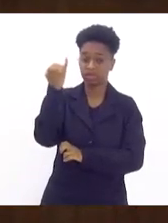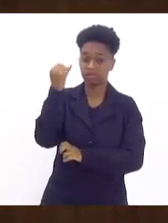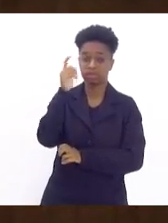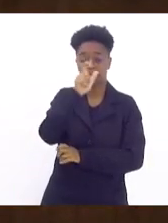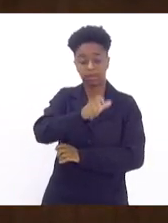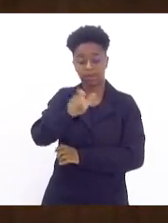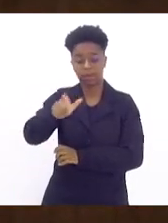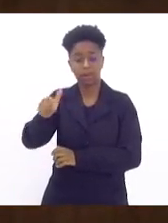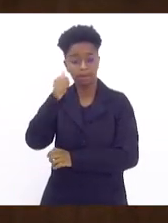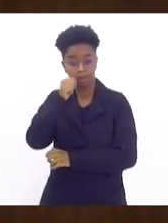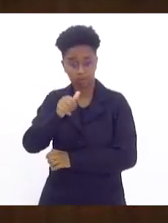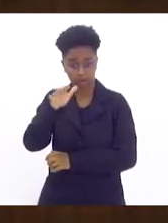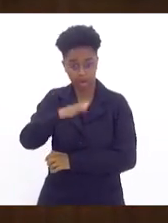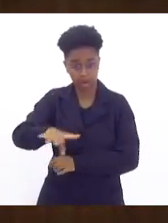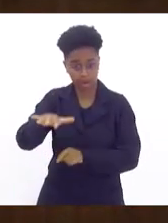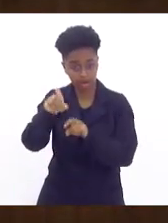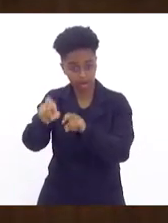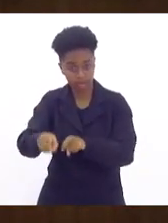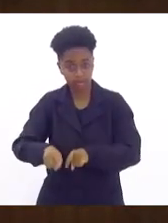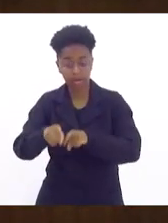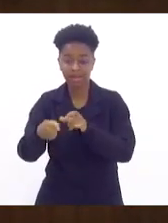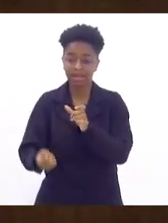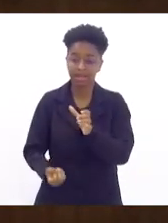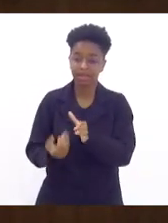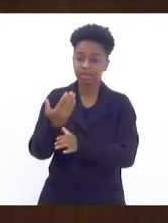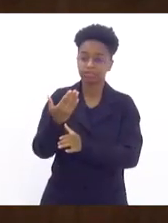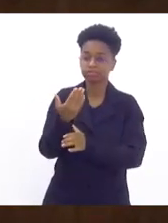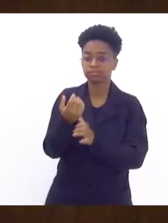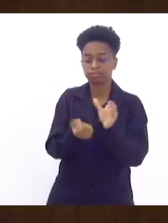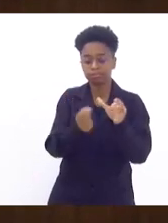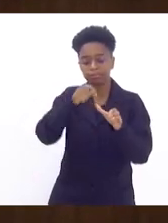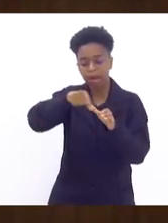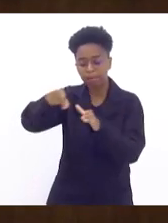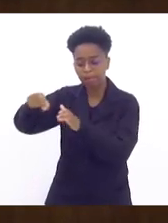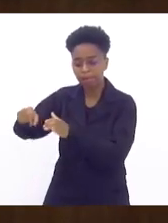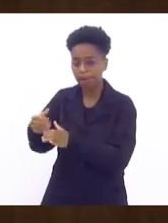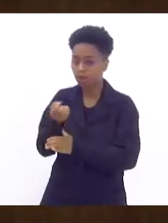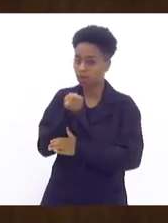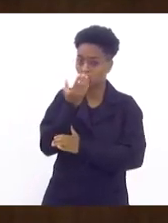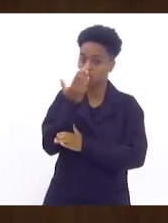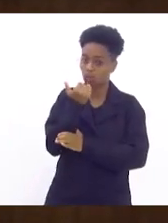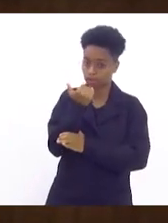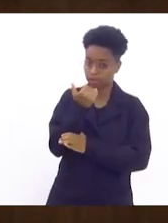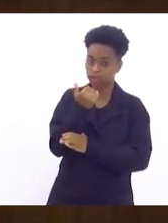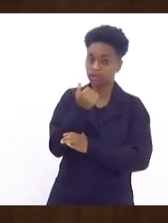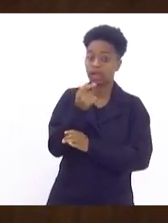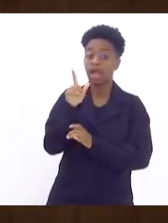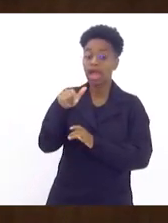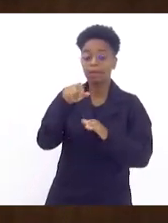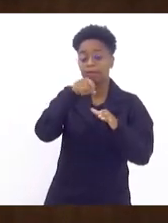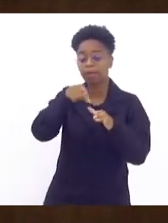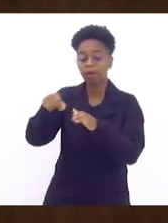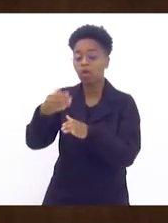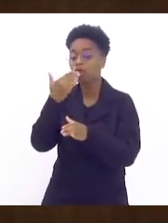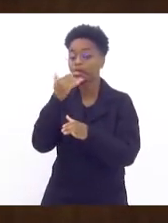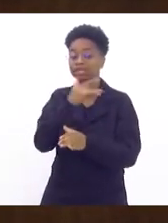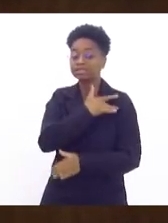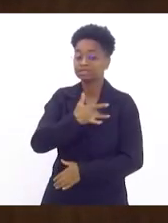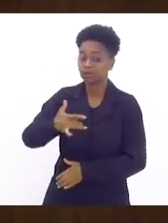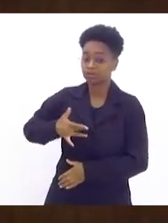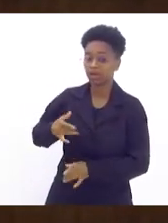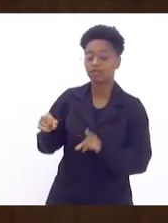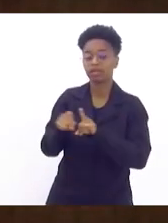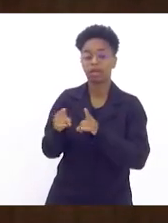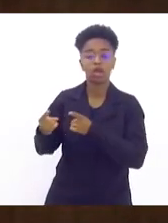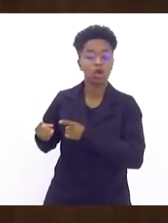as mulheres no campo para a produção de alimentos e nesse sentido para produção de alimentos saudáveis para o